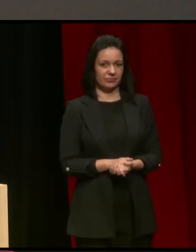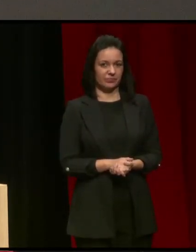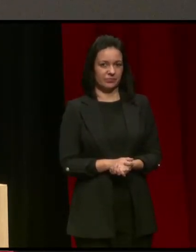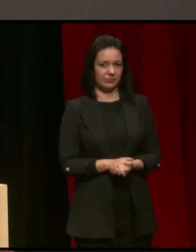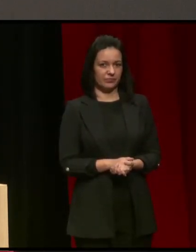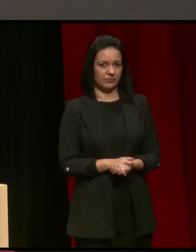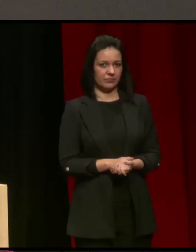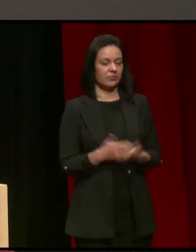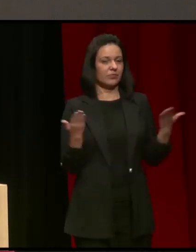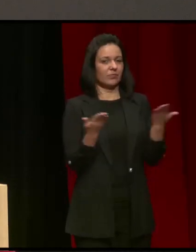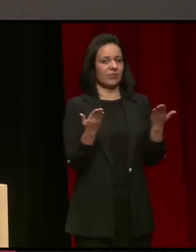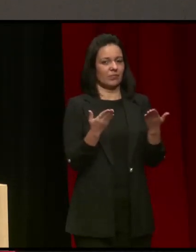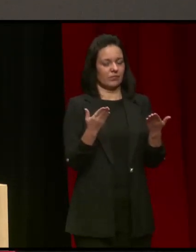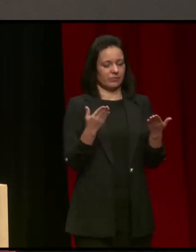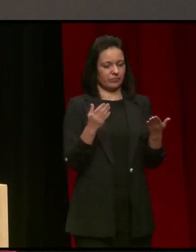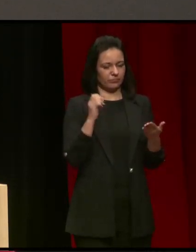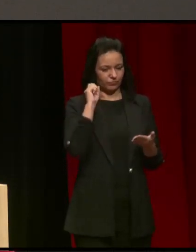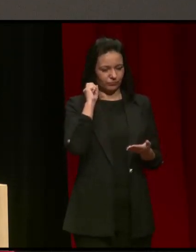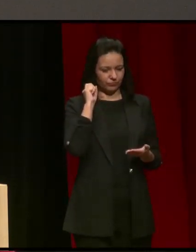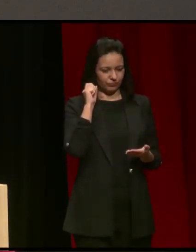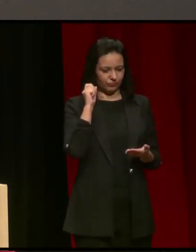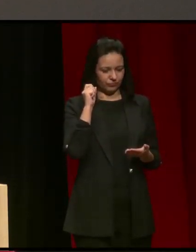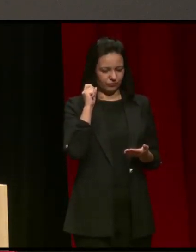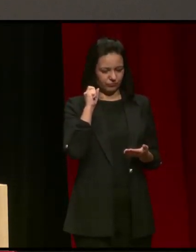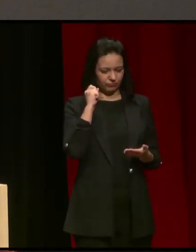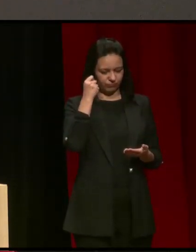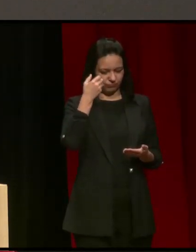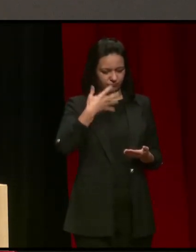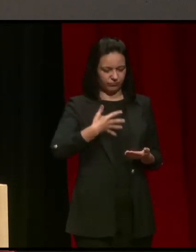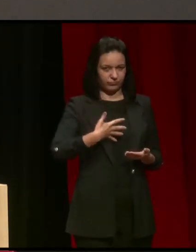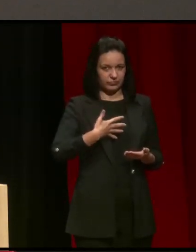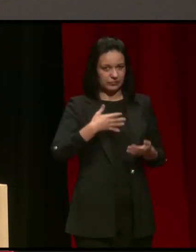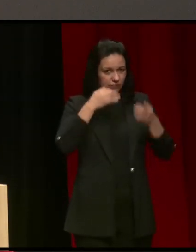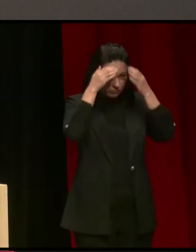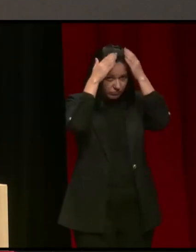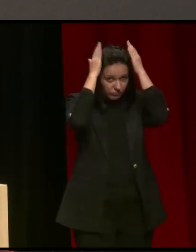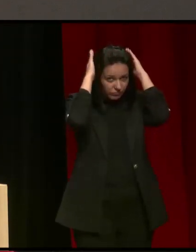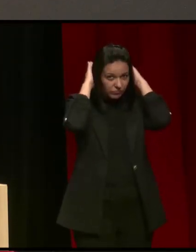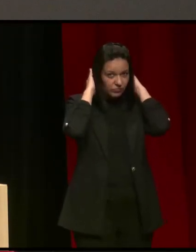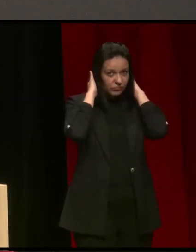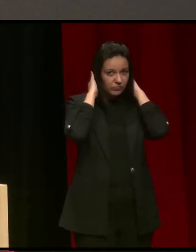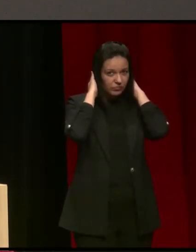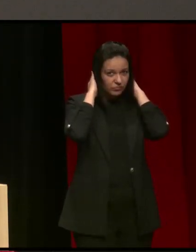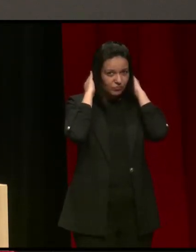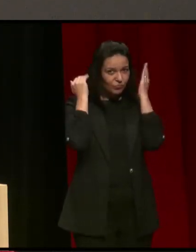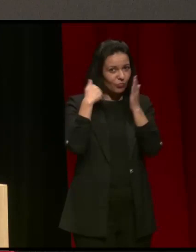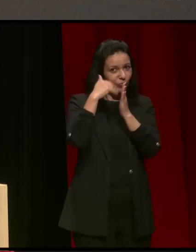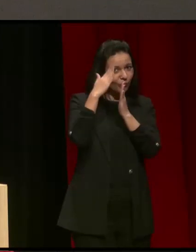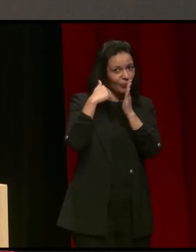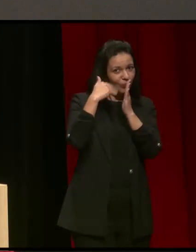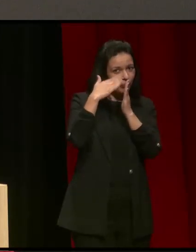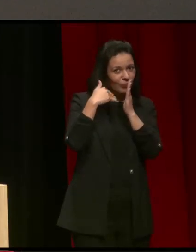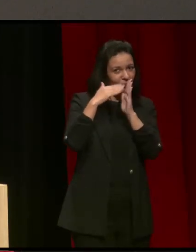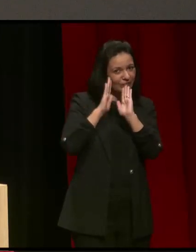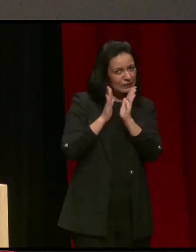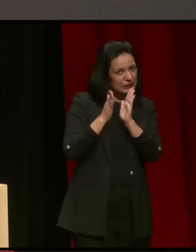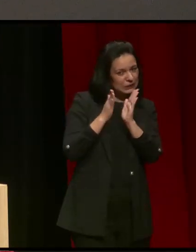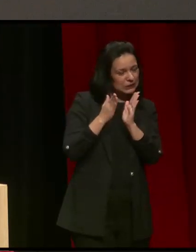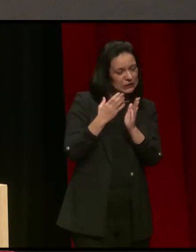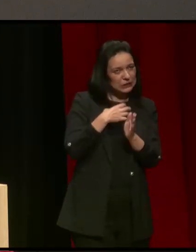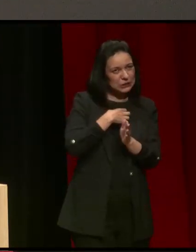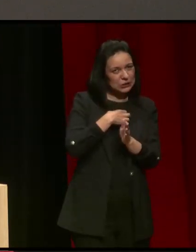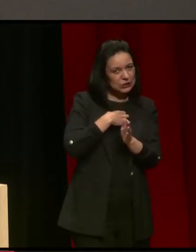Olha, fazer a minha descrição, eu estou aqui com um cabelo razoavelmente tingido pelo tempo, né? Então,